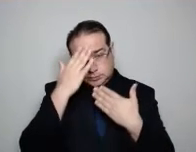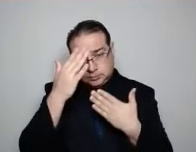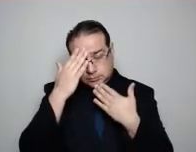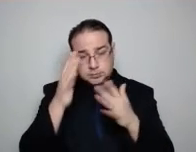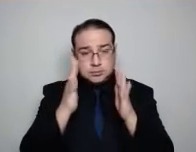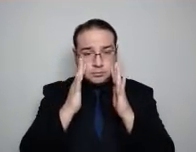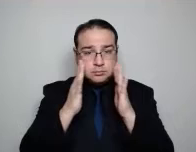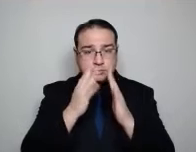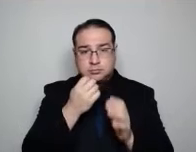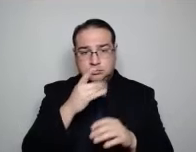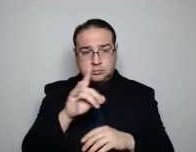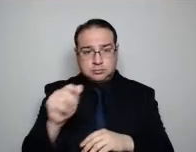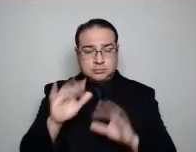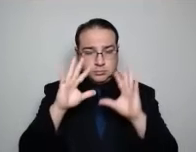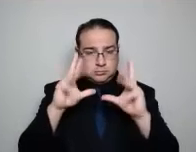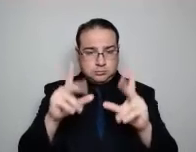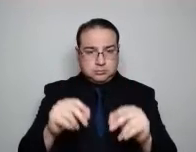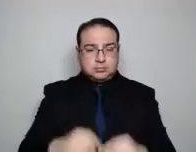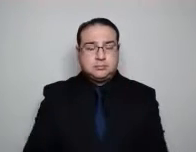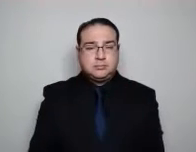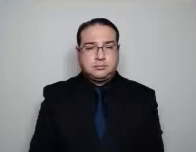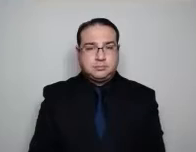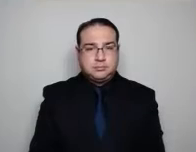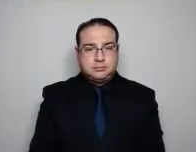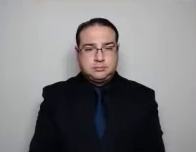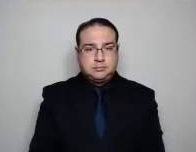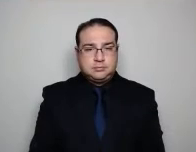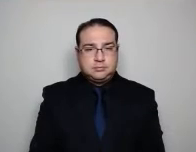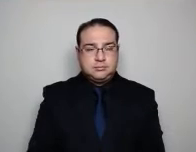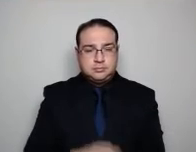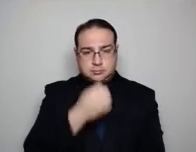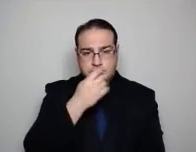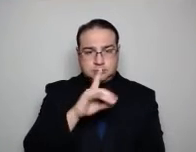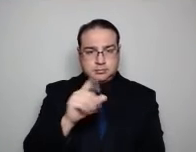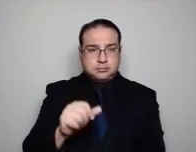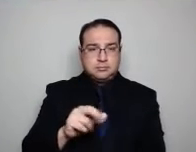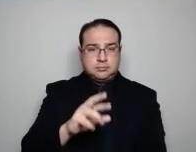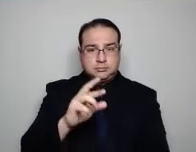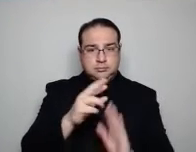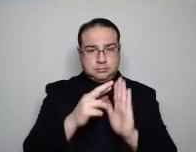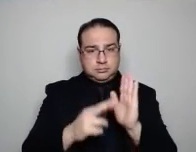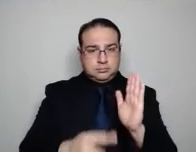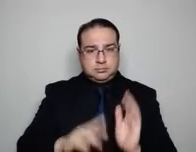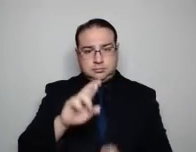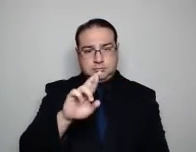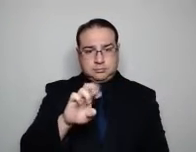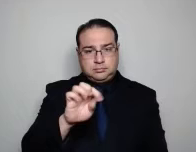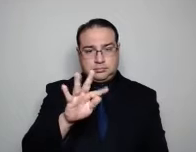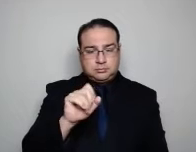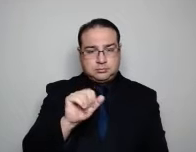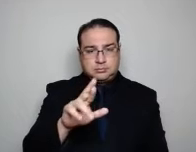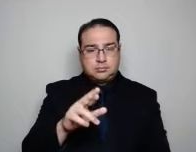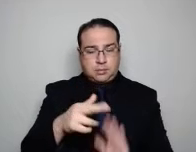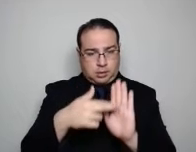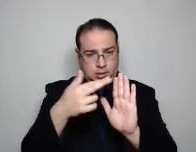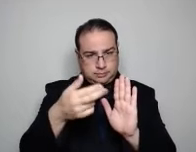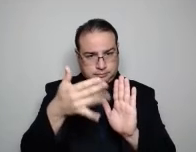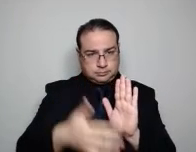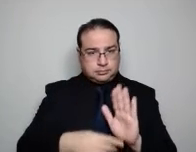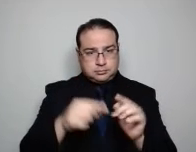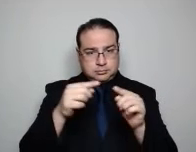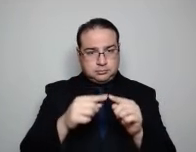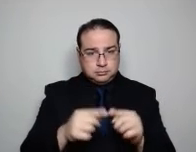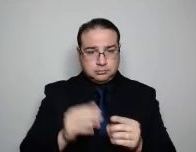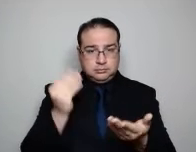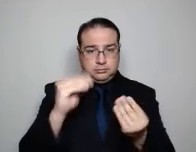todos. Bom dia. O relator quer fazer alguma consideração? Não, eu só fixei 80 mil